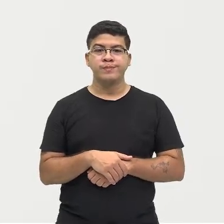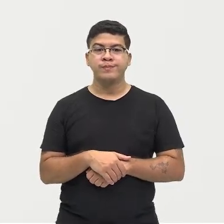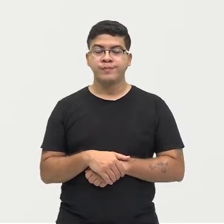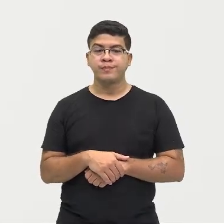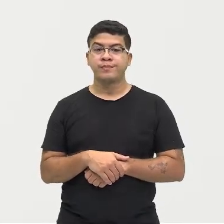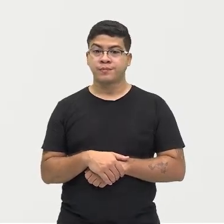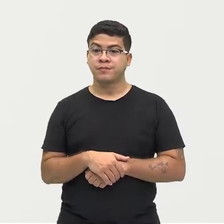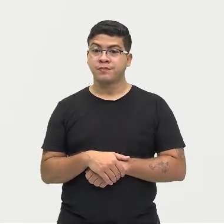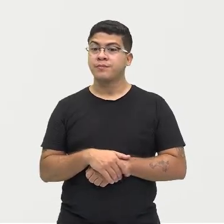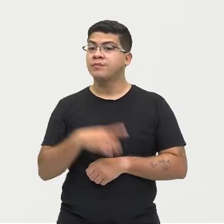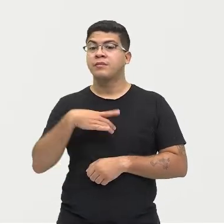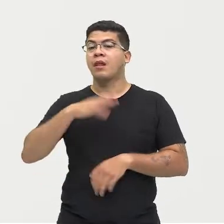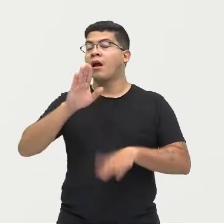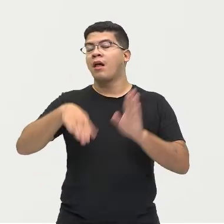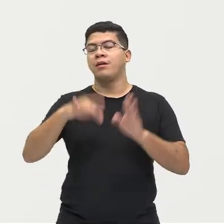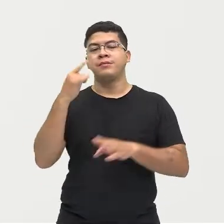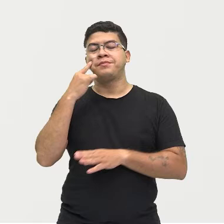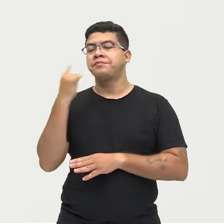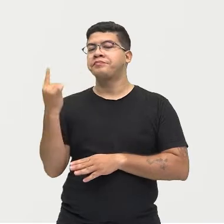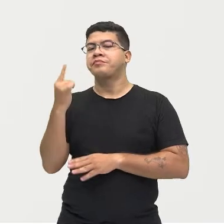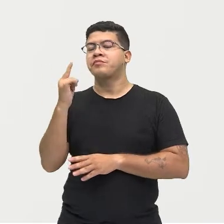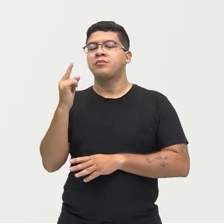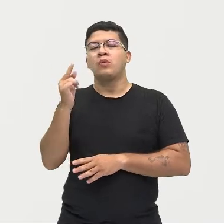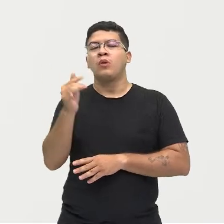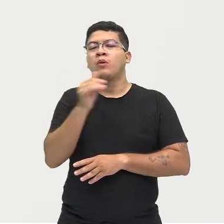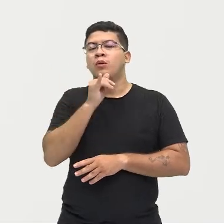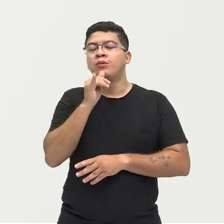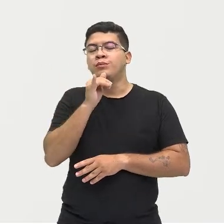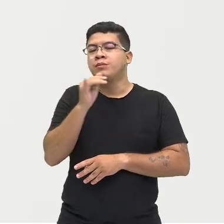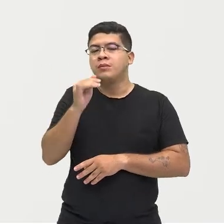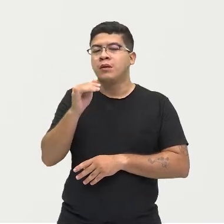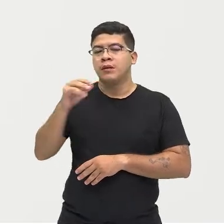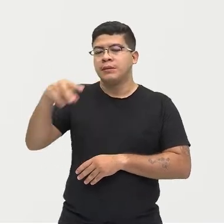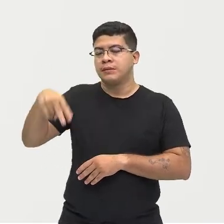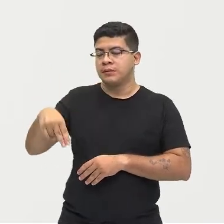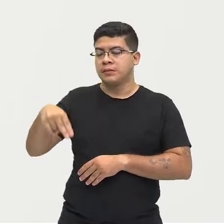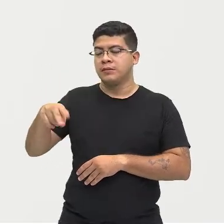aparecem. Quando só tem uma vez o